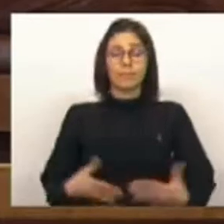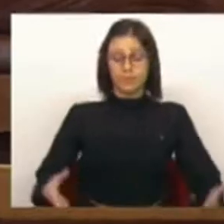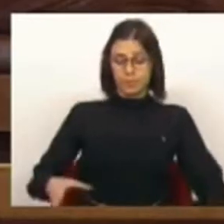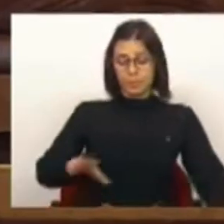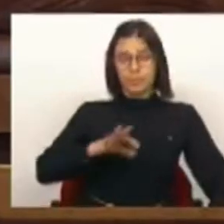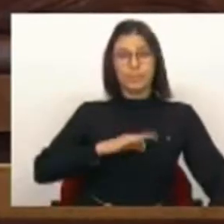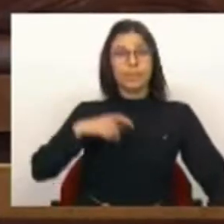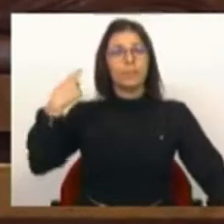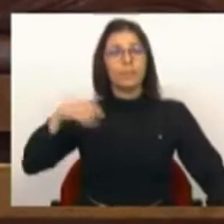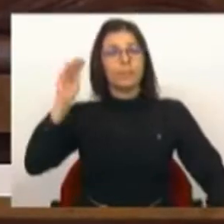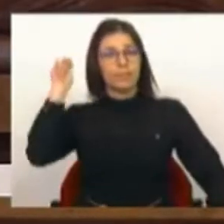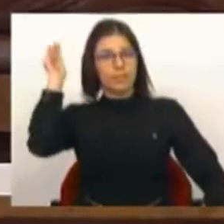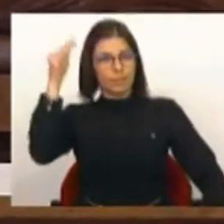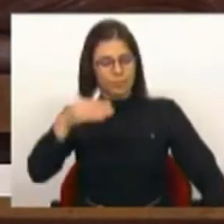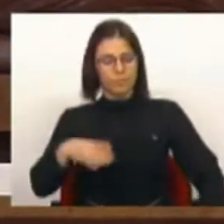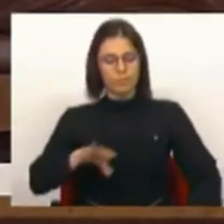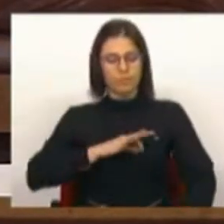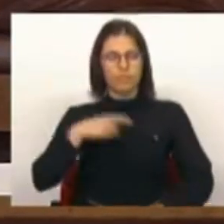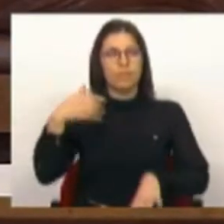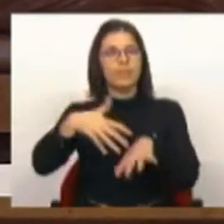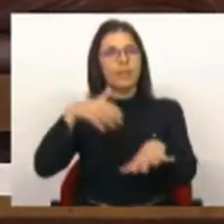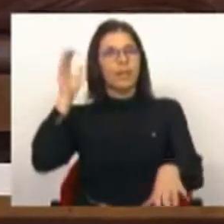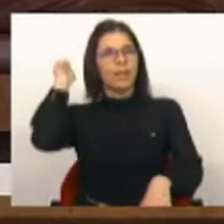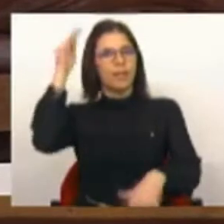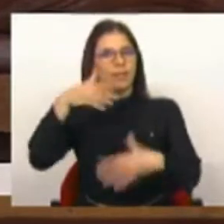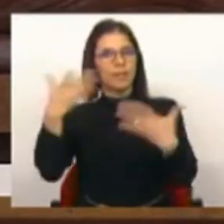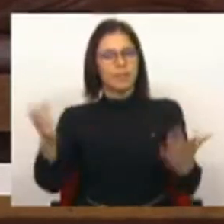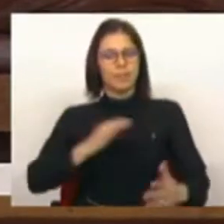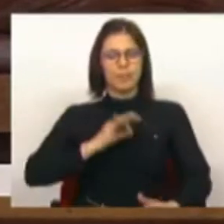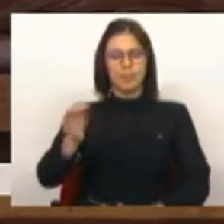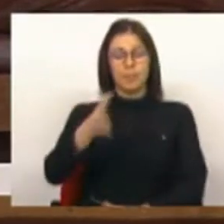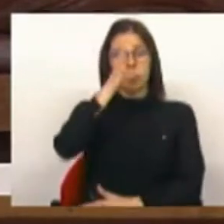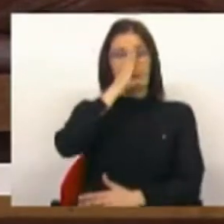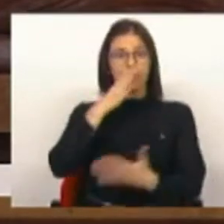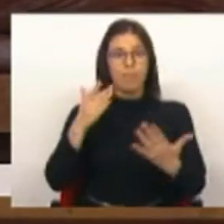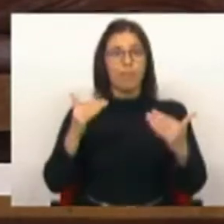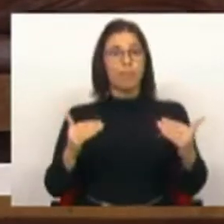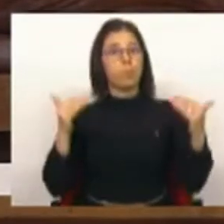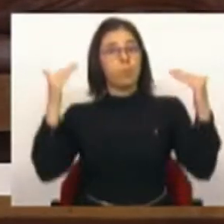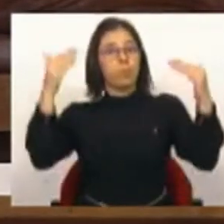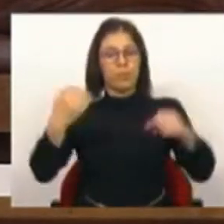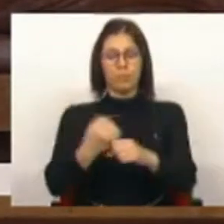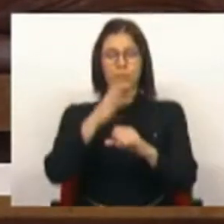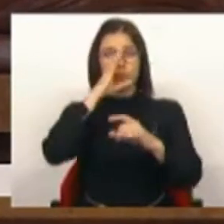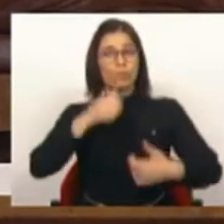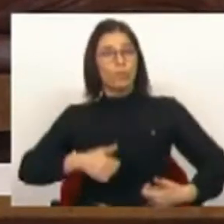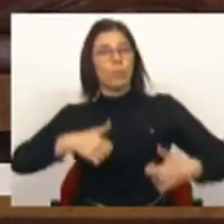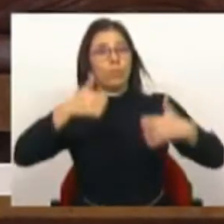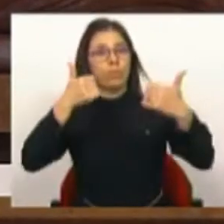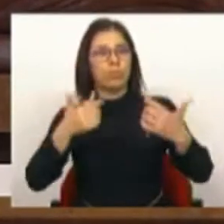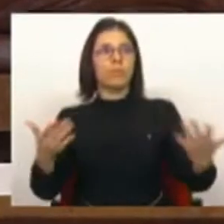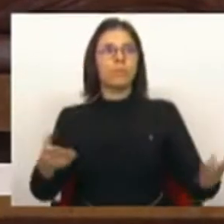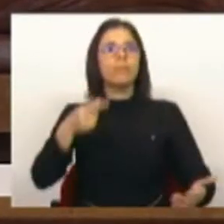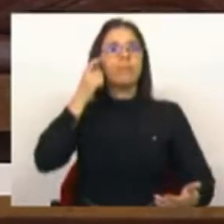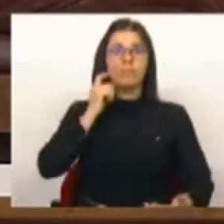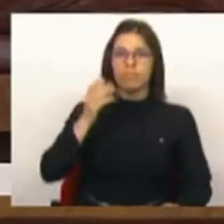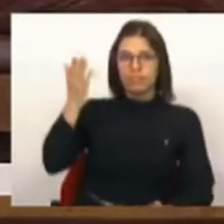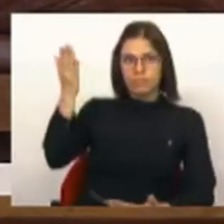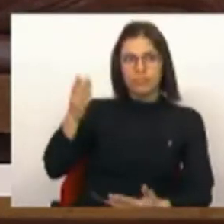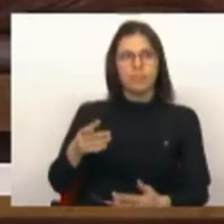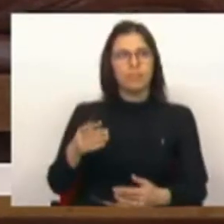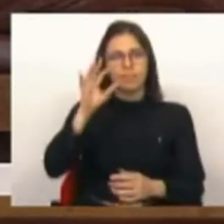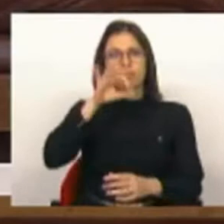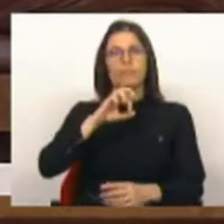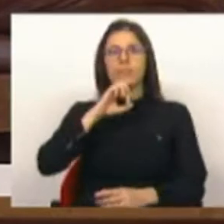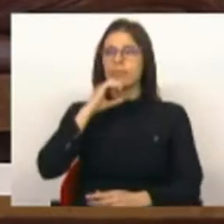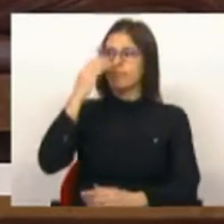Senhor Presidente da República, Senhor Presidente da Assembleia da República, Senhor Primeiro-Ministro, altos funcionários do Estado, General Ramalhantes, Eminência